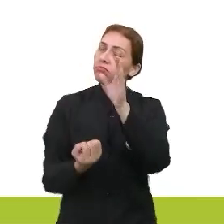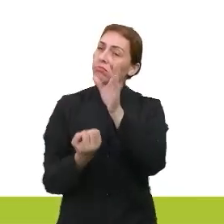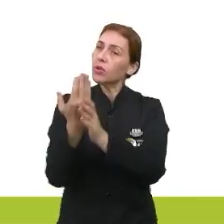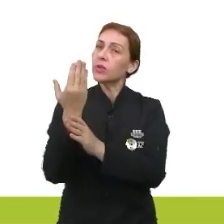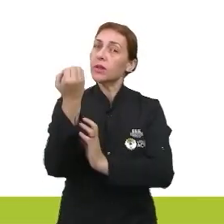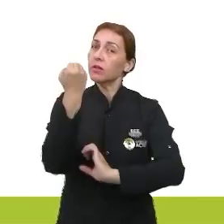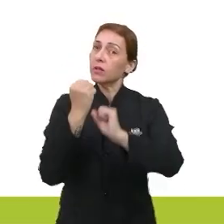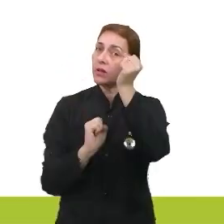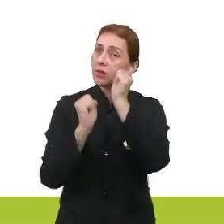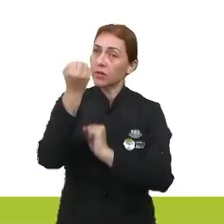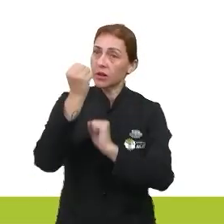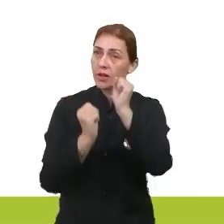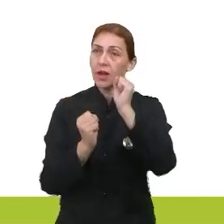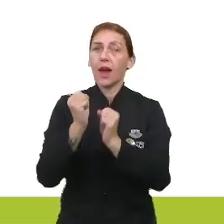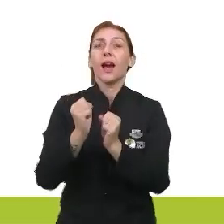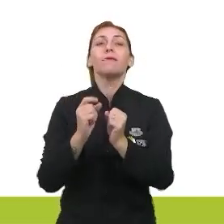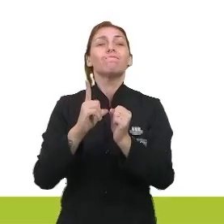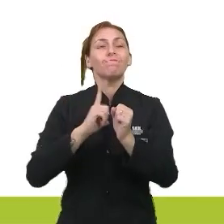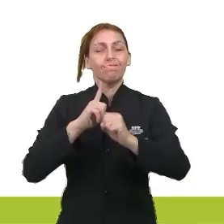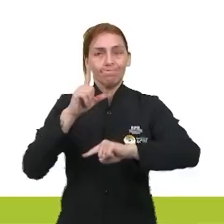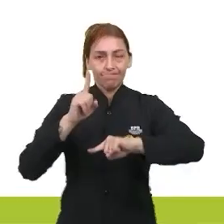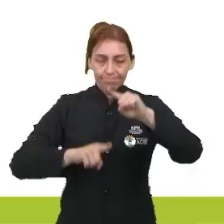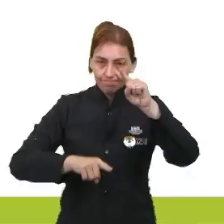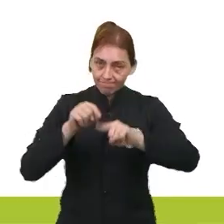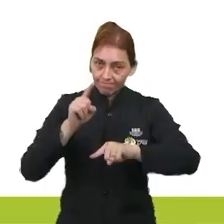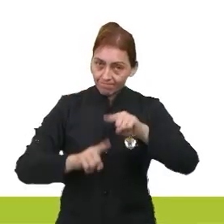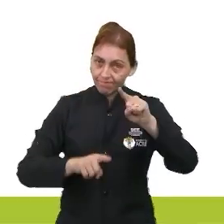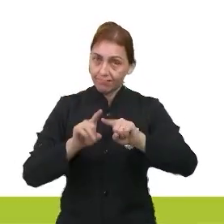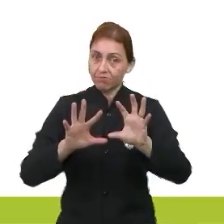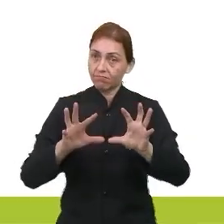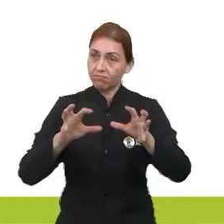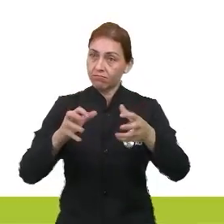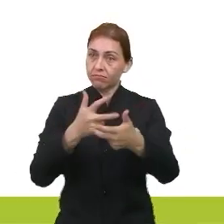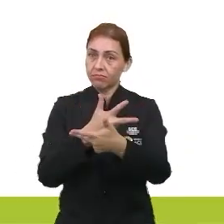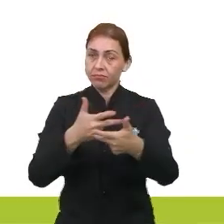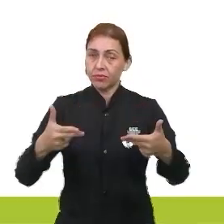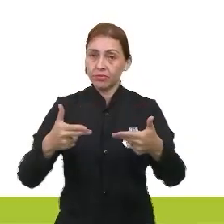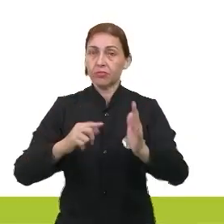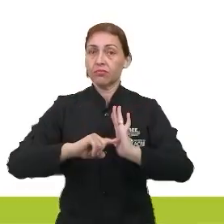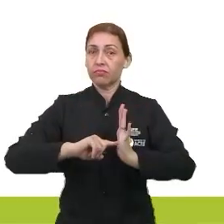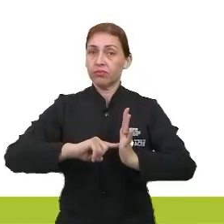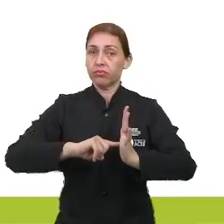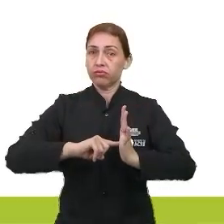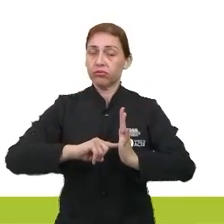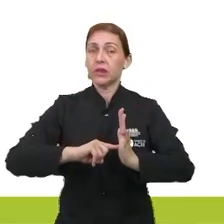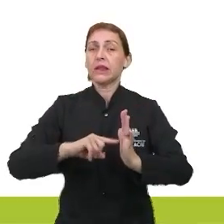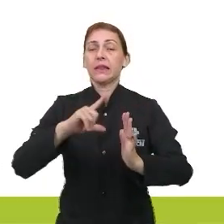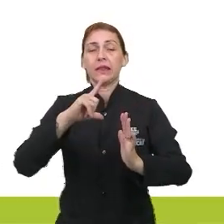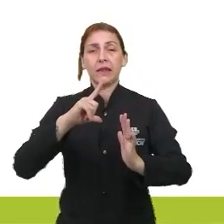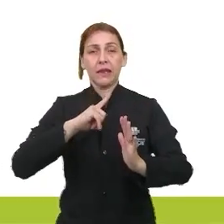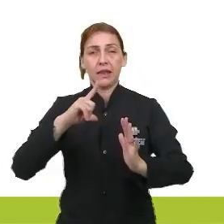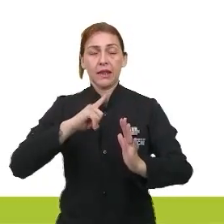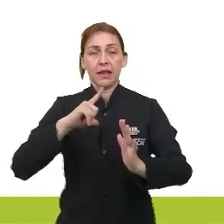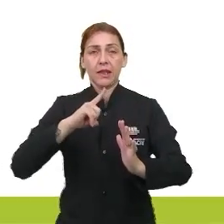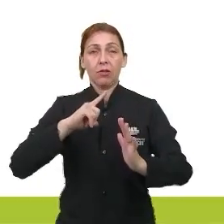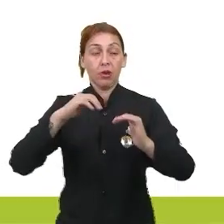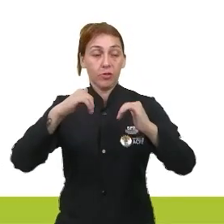produção industrial, aí as ferramentas são mecânicas e existe uma